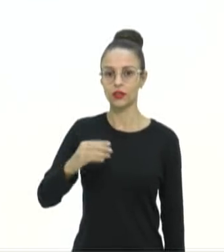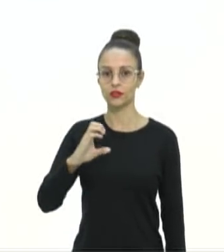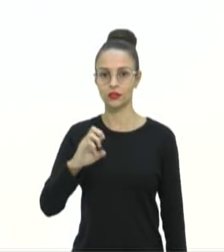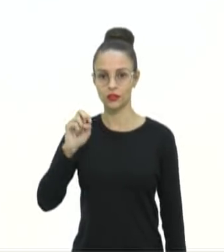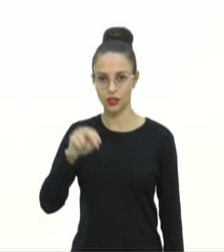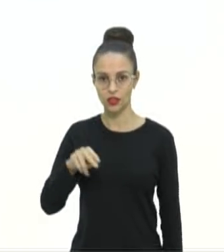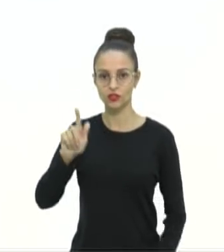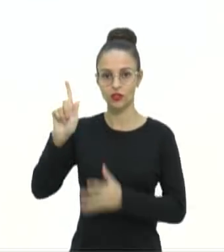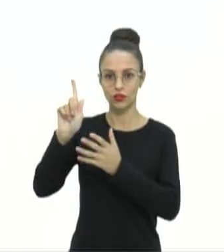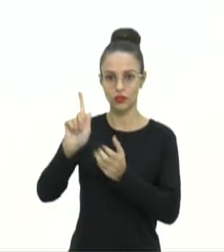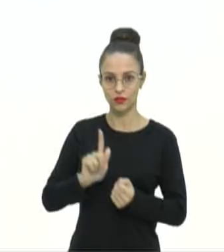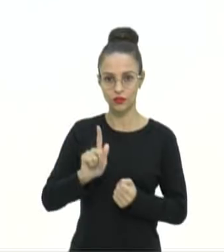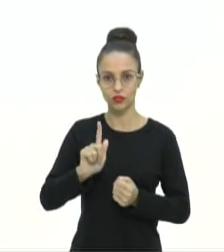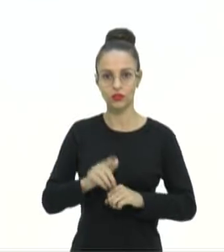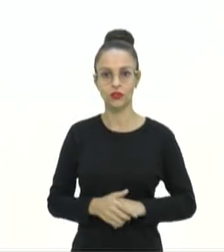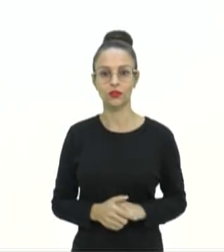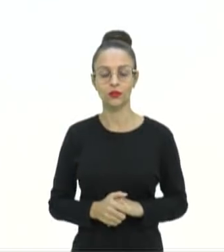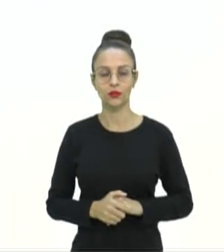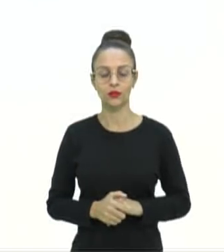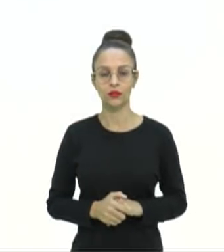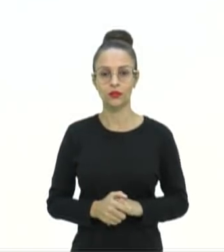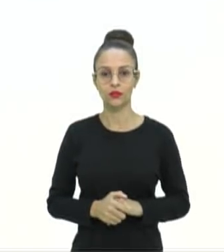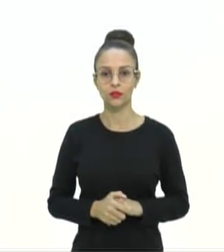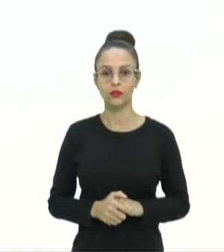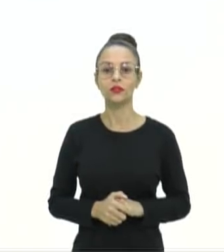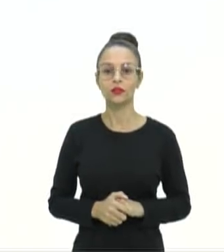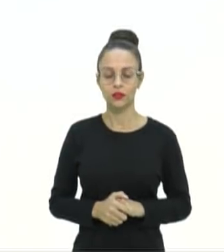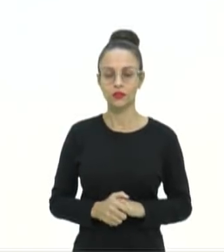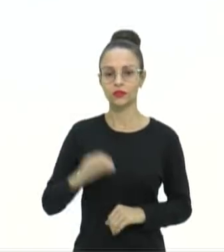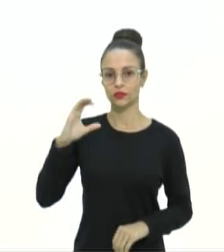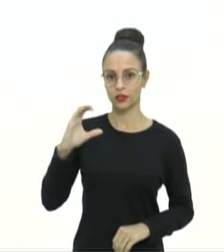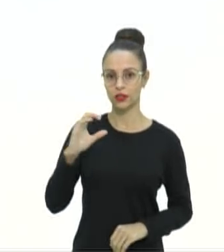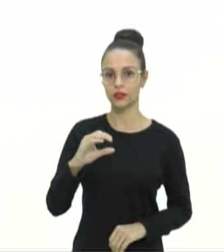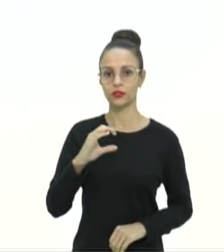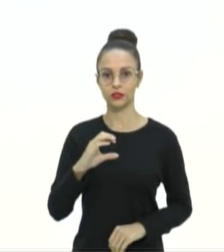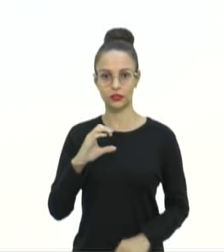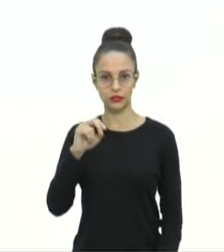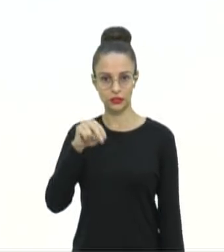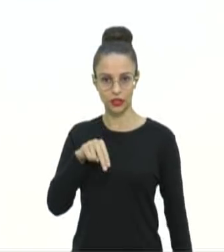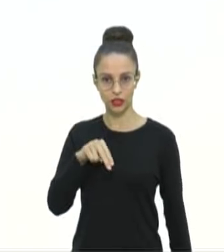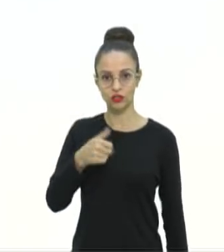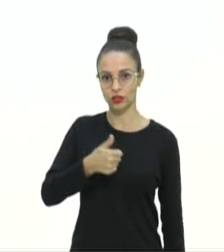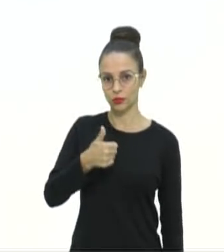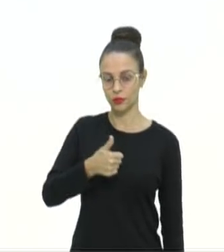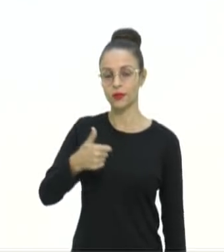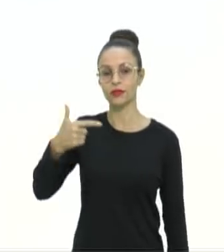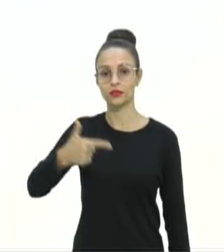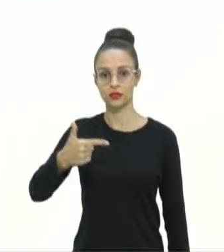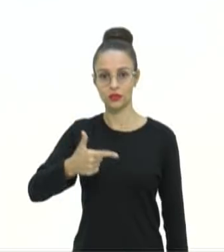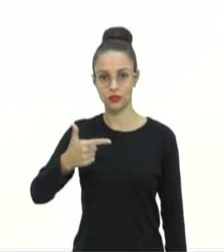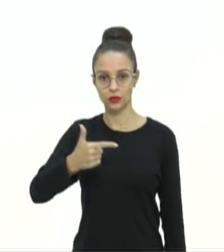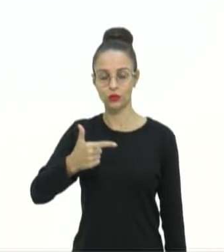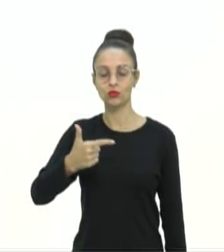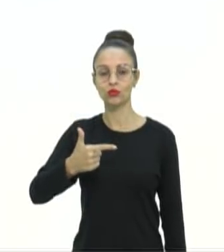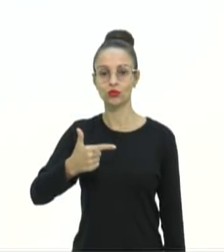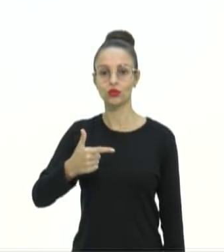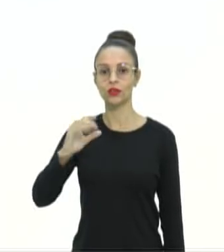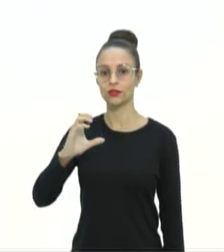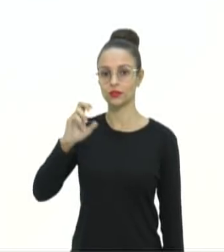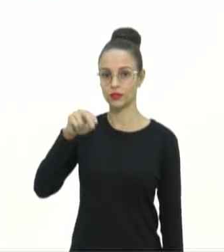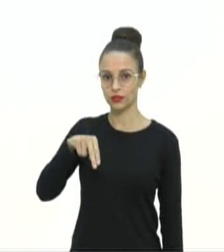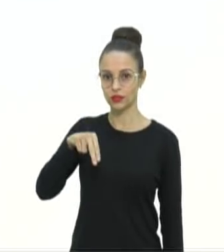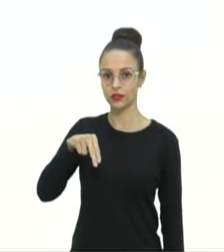cinética e gravitacional. Alternativa C, nós teríamos apenas cinética na primeira figura, na segunda figura nós teríamos